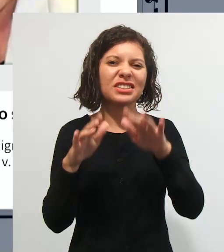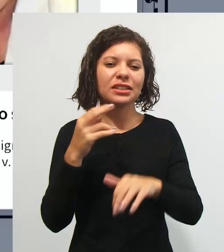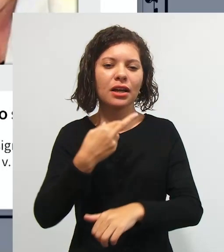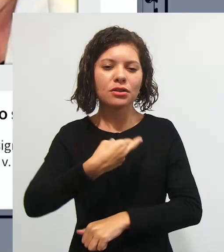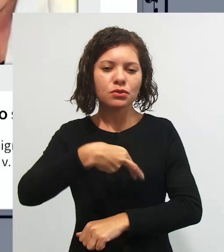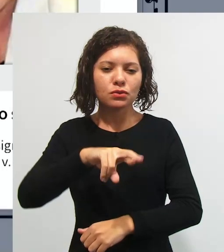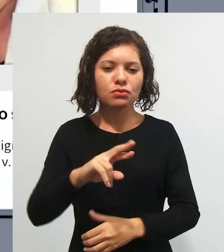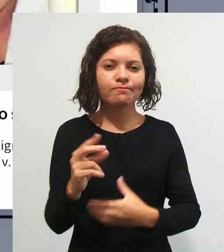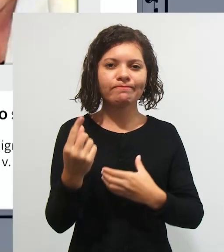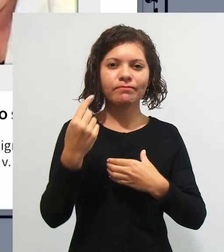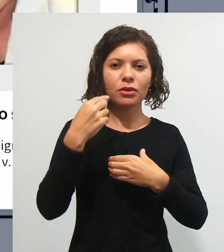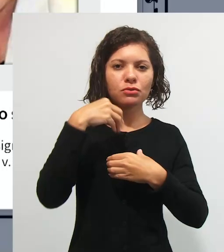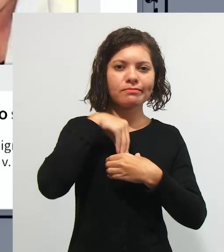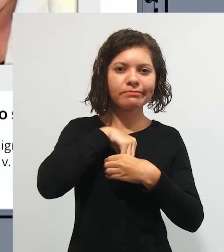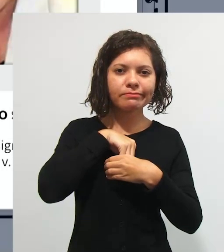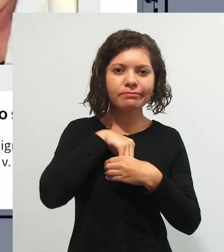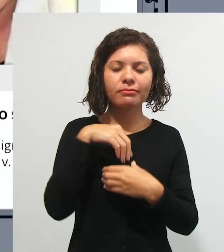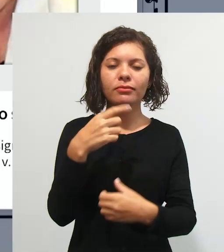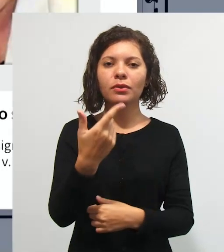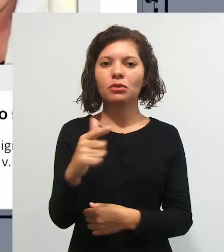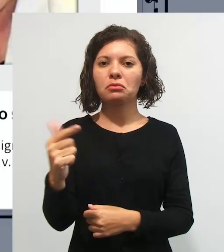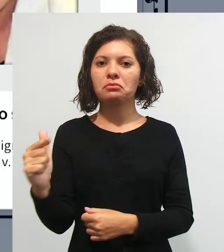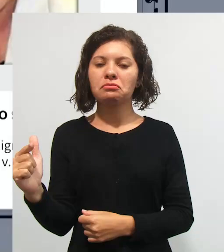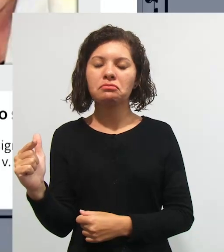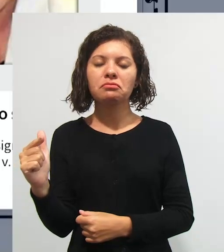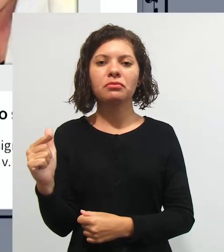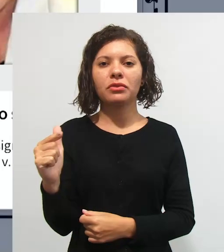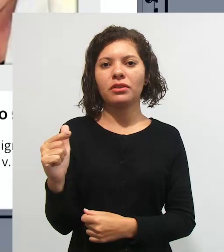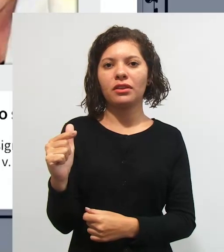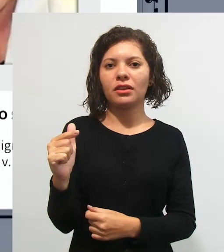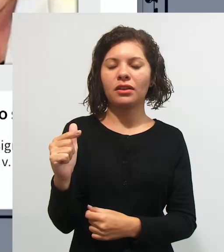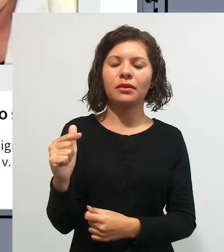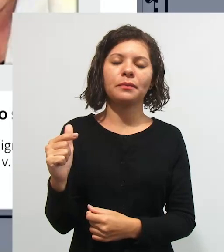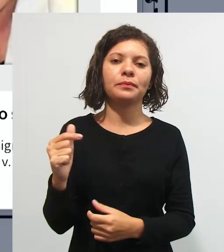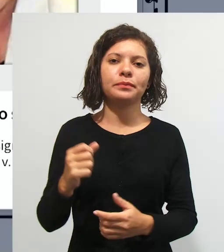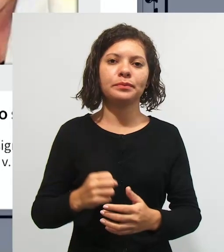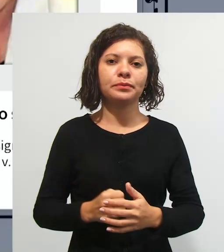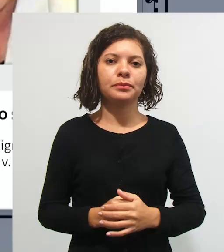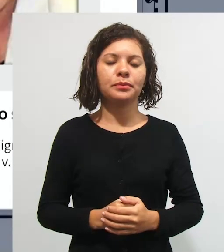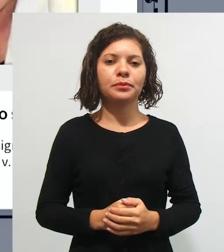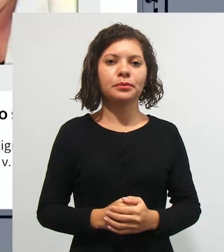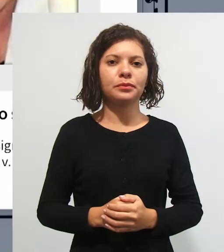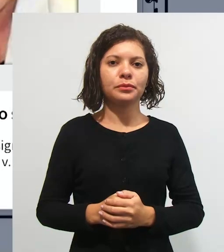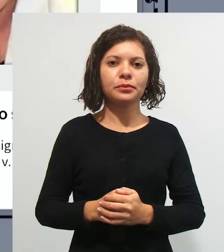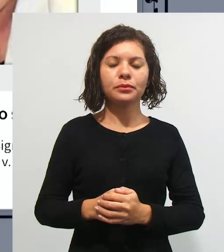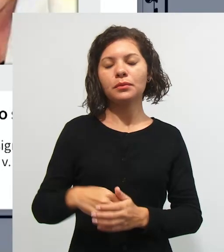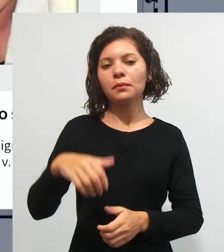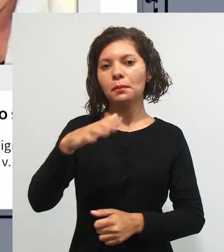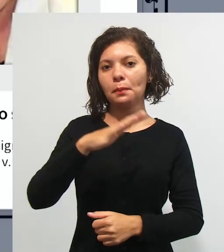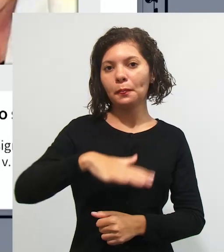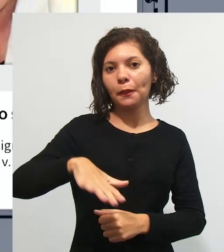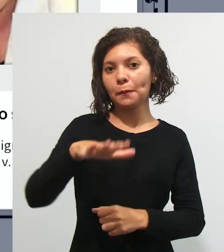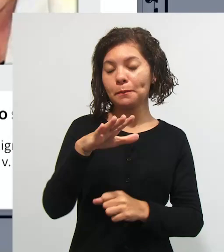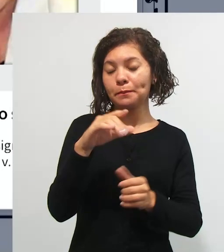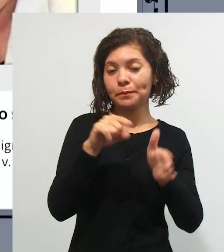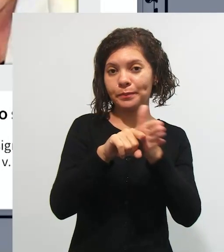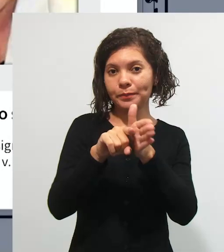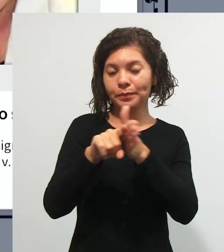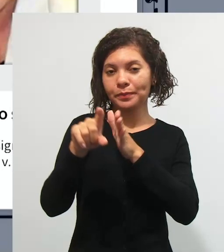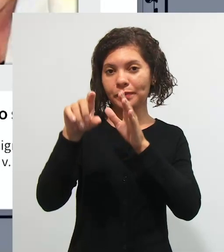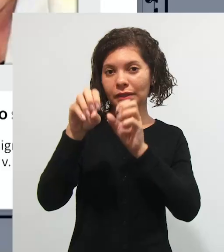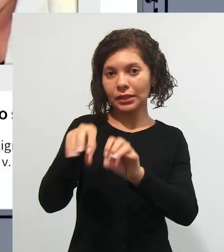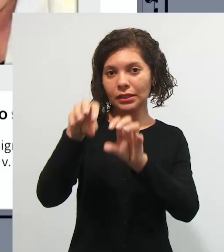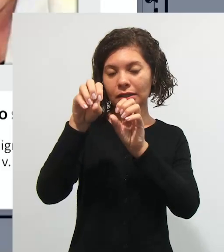subjetivas não têm o mesmo peso nessas áreas do que na pesquisa em educação. Na pesquisa em